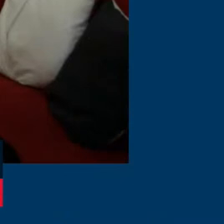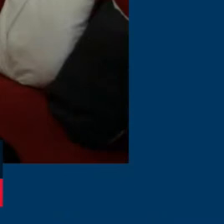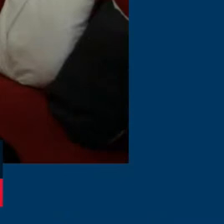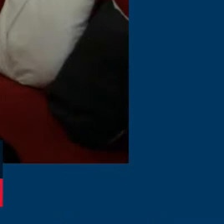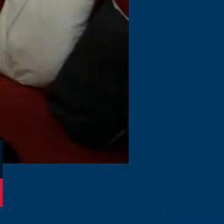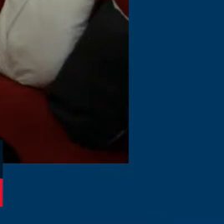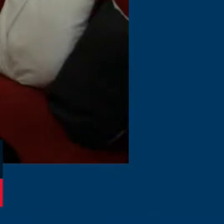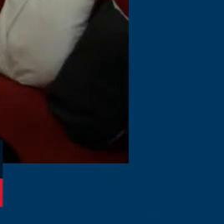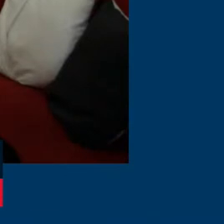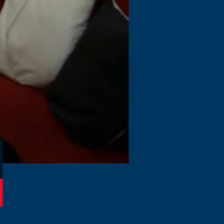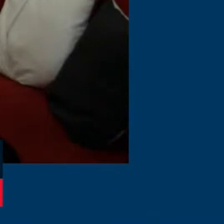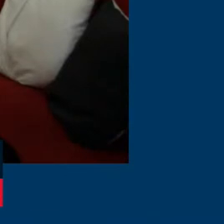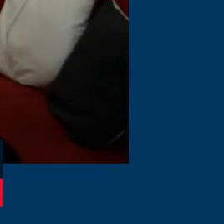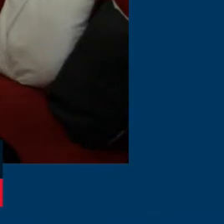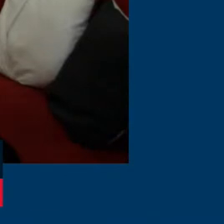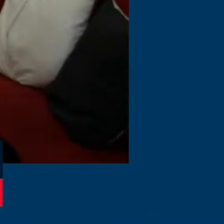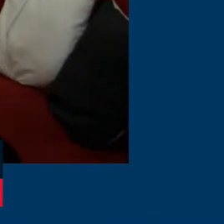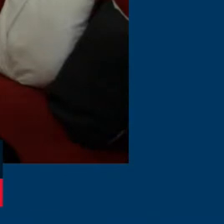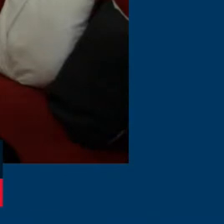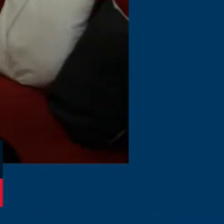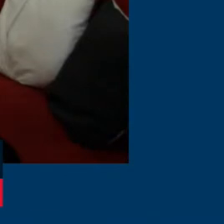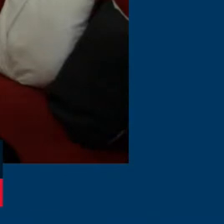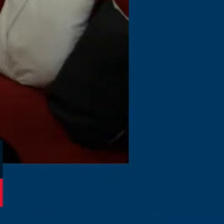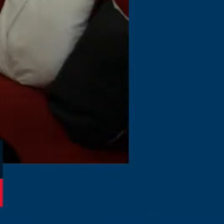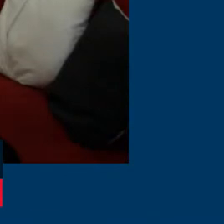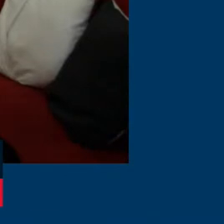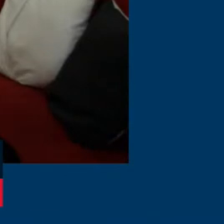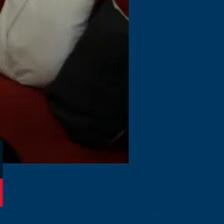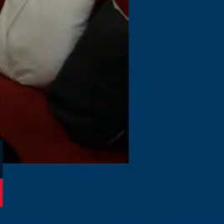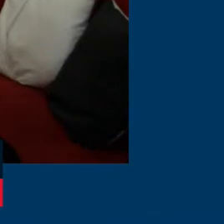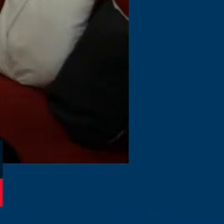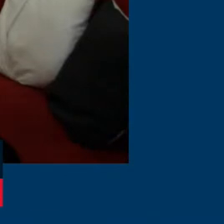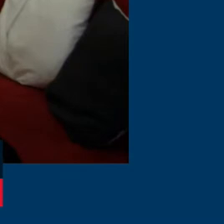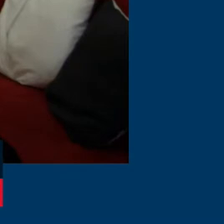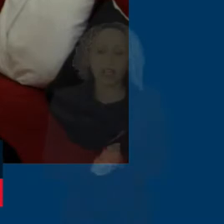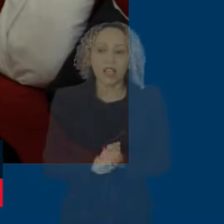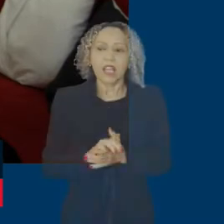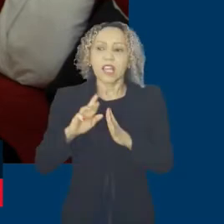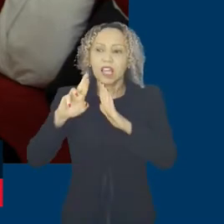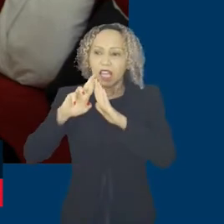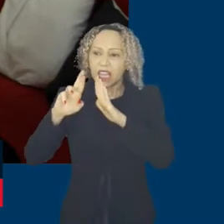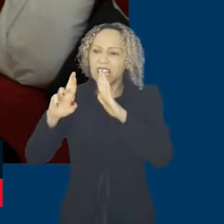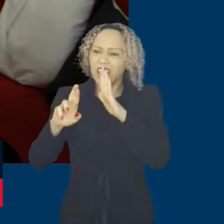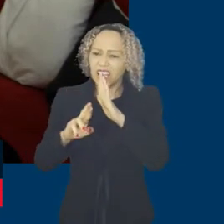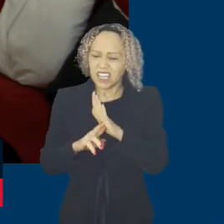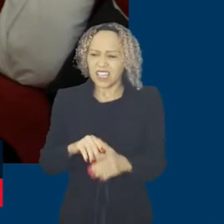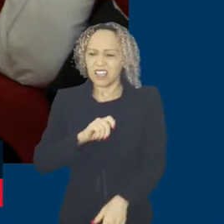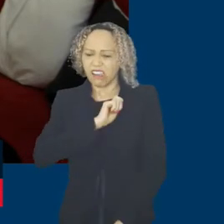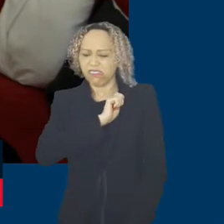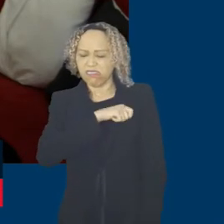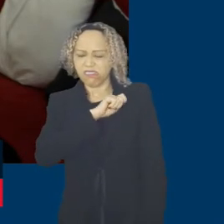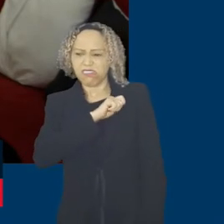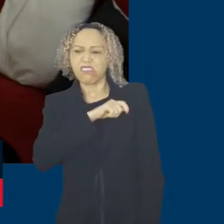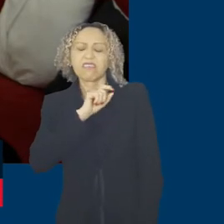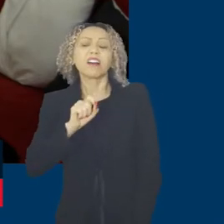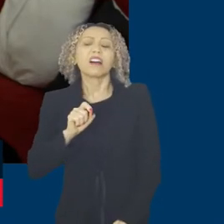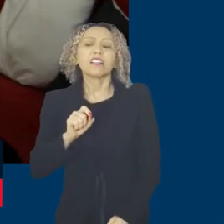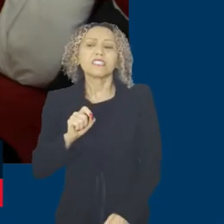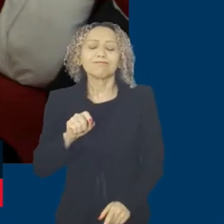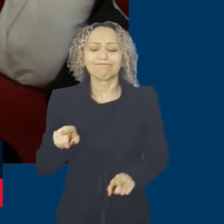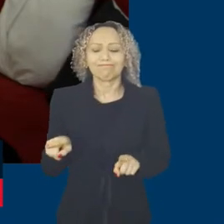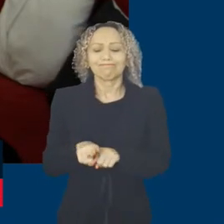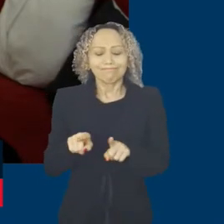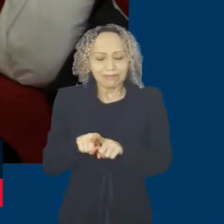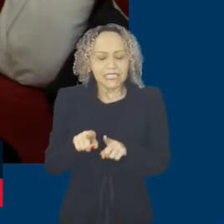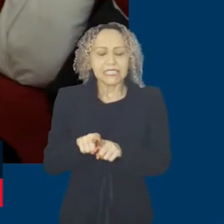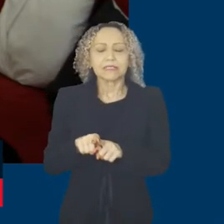dessa dívida, ou seja, os mais ricos, simplificando, é mais ou menos isso. E essa regra calhorda vale também, como eu falei, para outros fundos